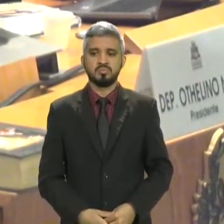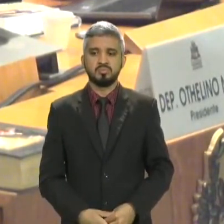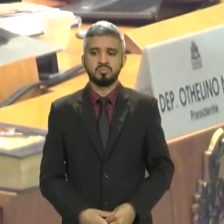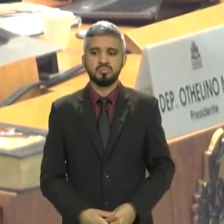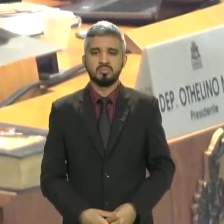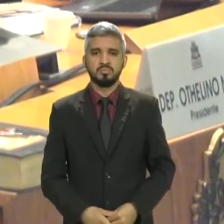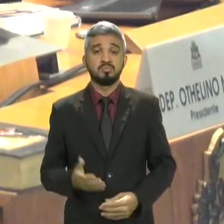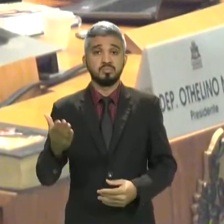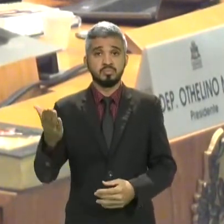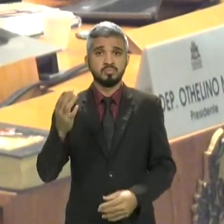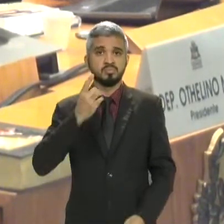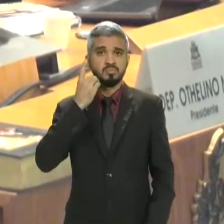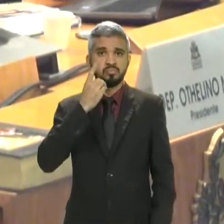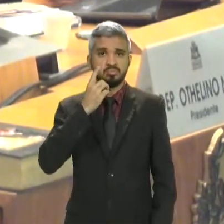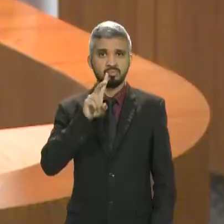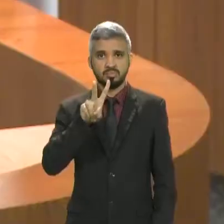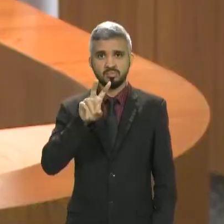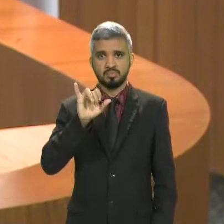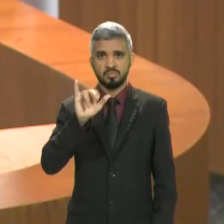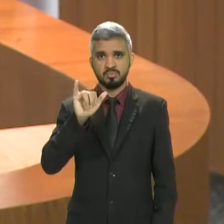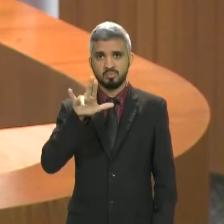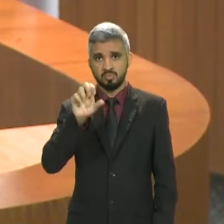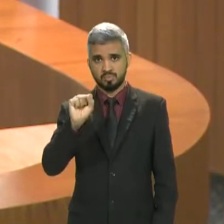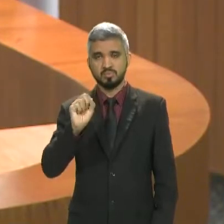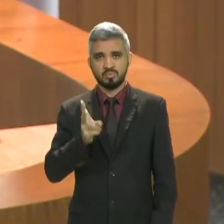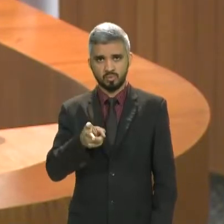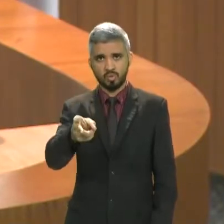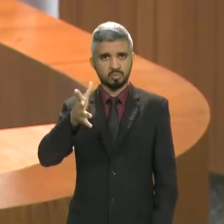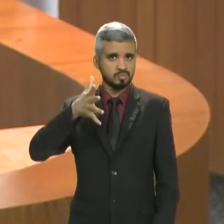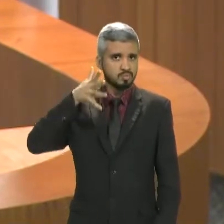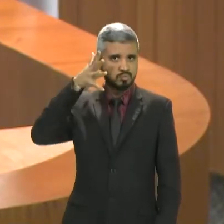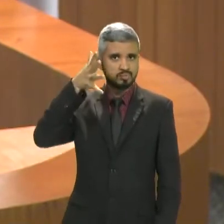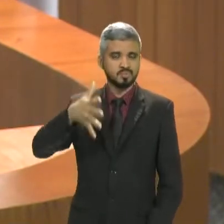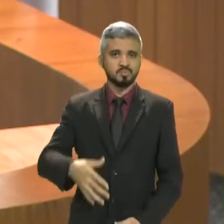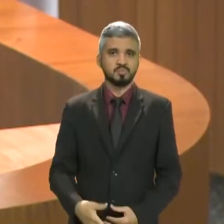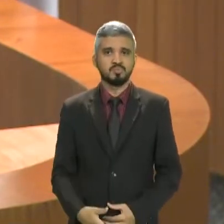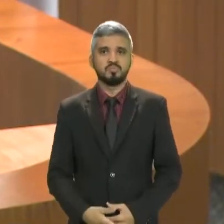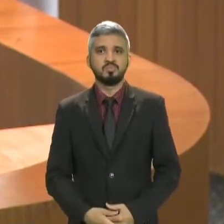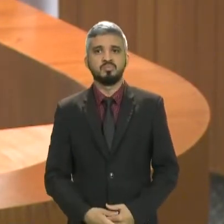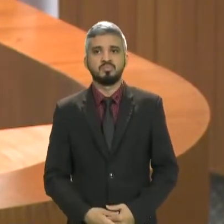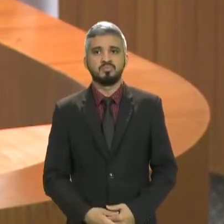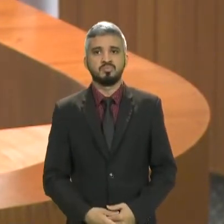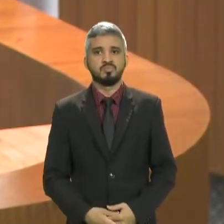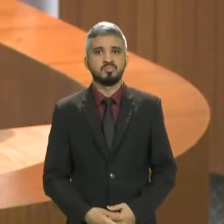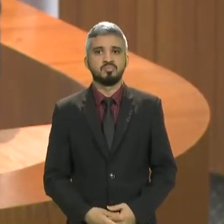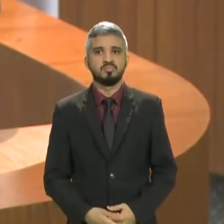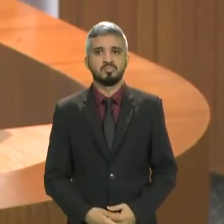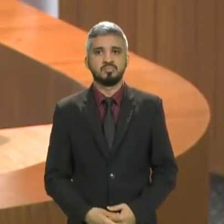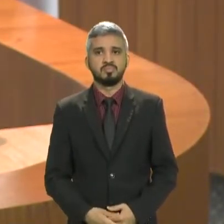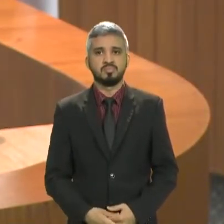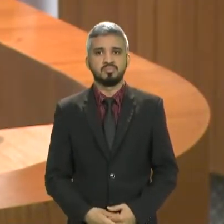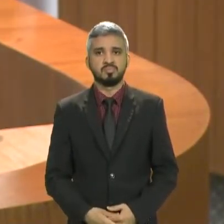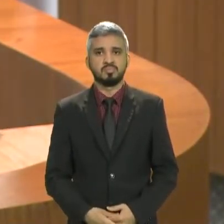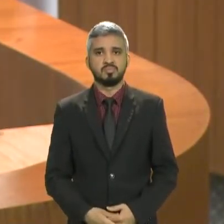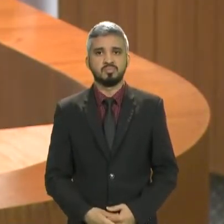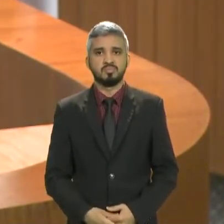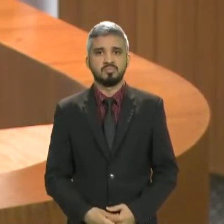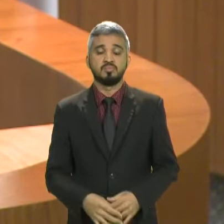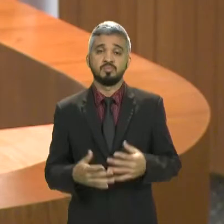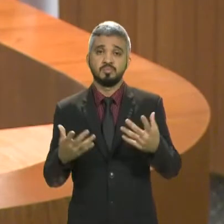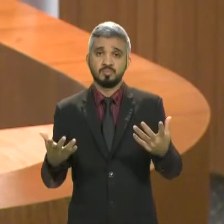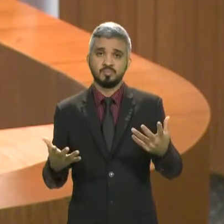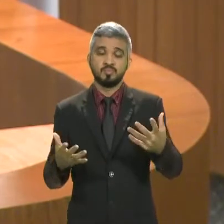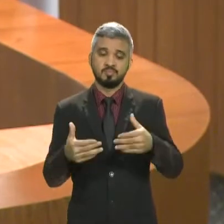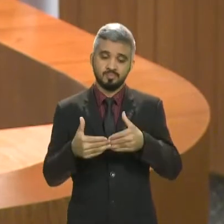Com a palavra, o deputado Vinícius Louro. Então, senhor presidente, está chegando um momento